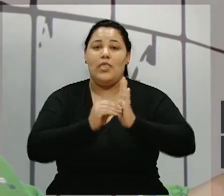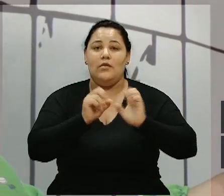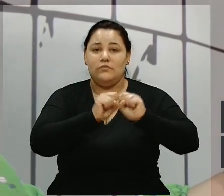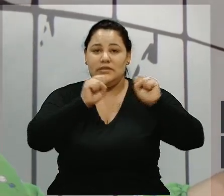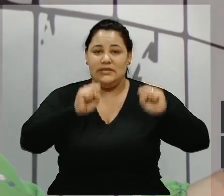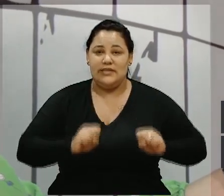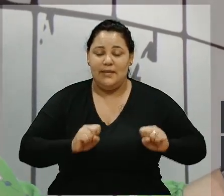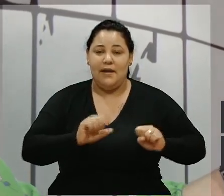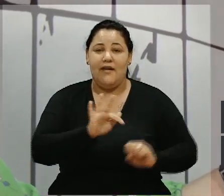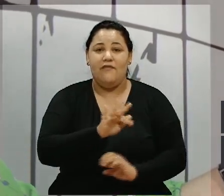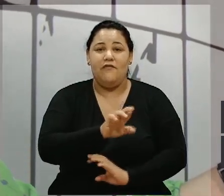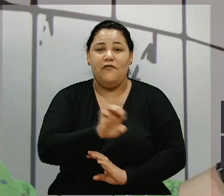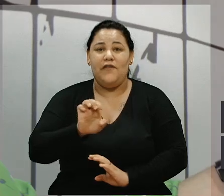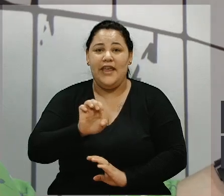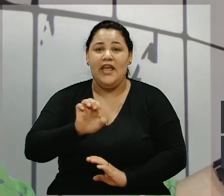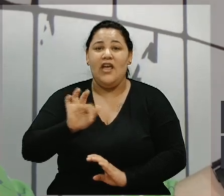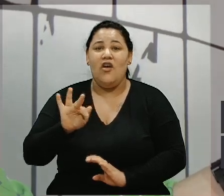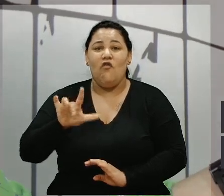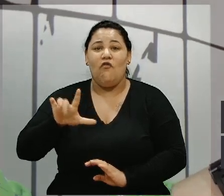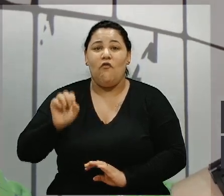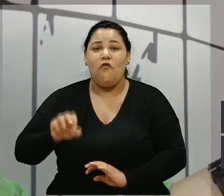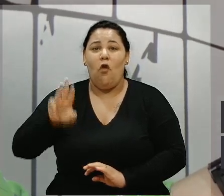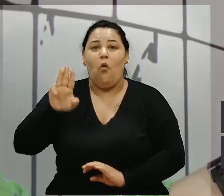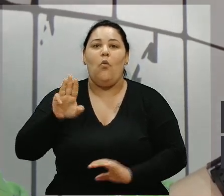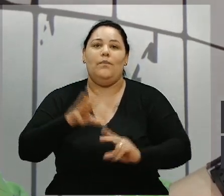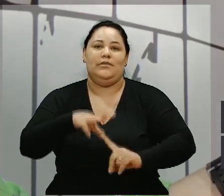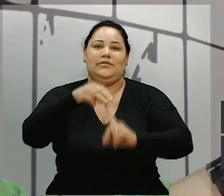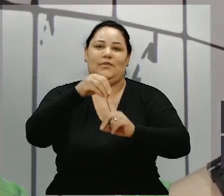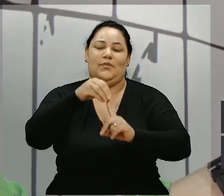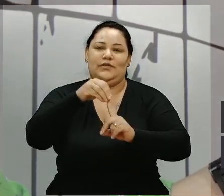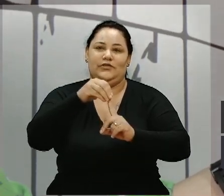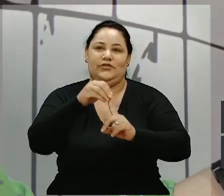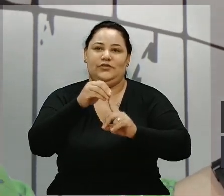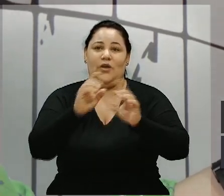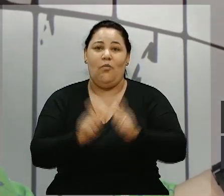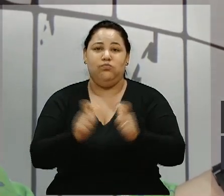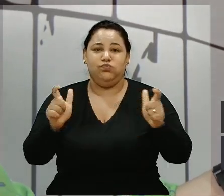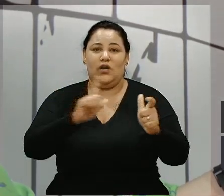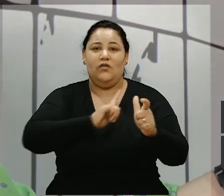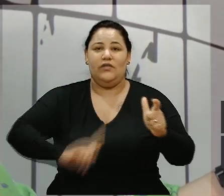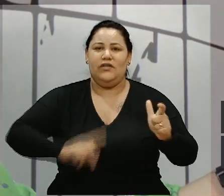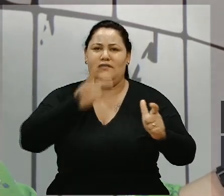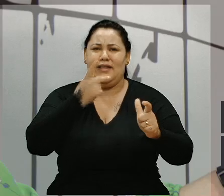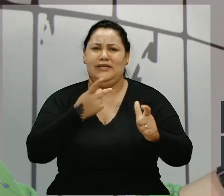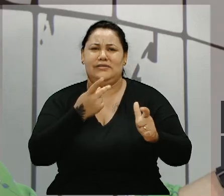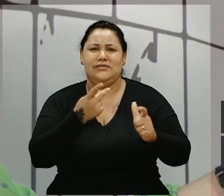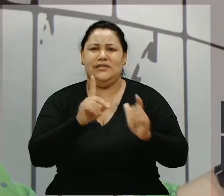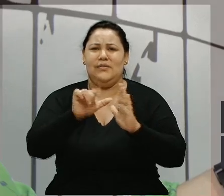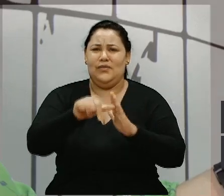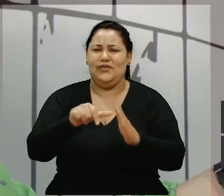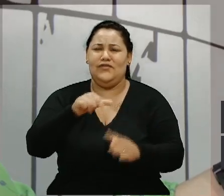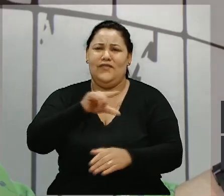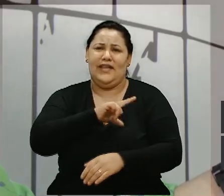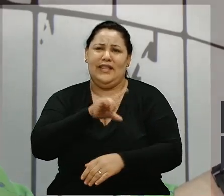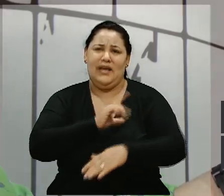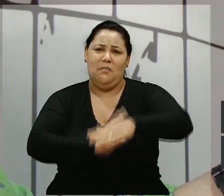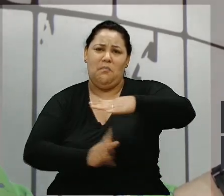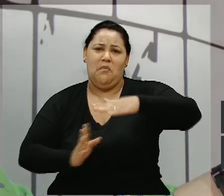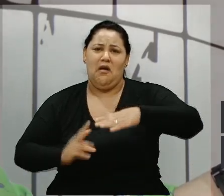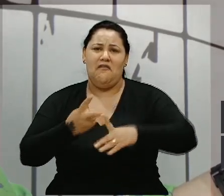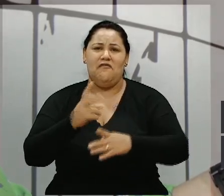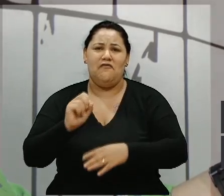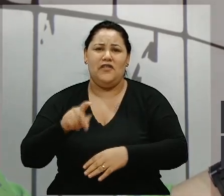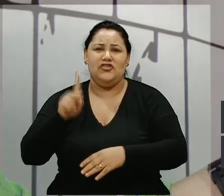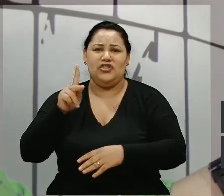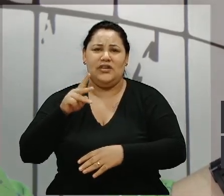no Rio Grande do Sul e principalmente para essa ampliação que o governador está anunciando, que daqui a pouco teremos pedágios de 20 em 20